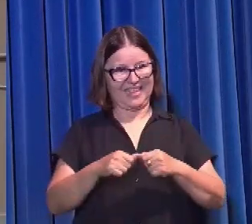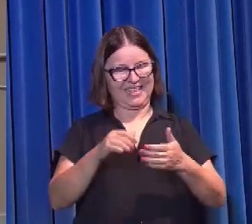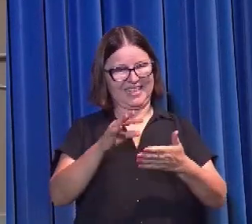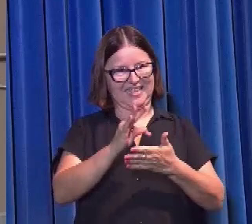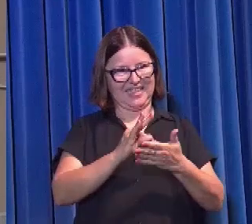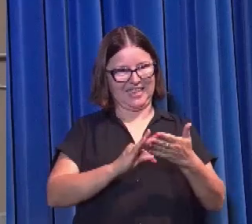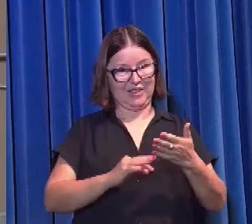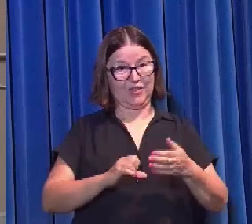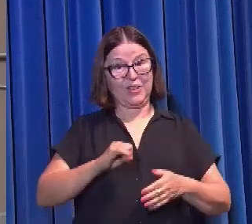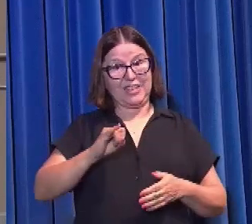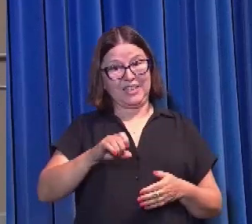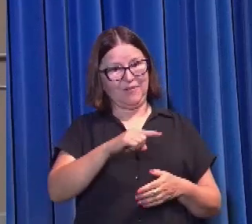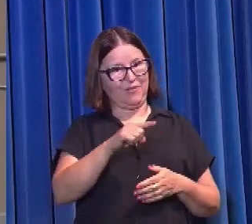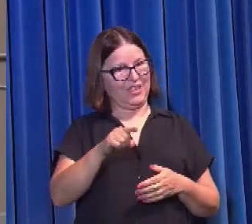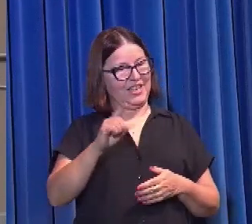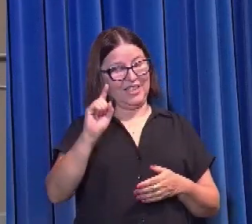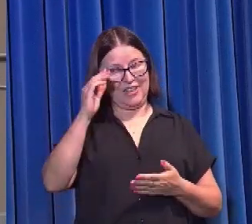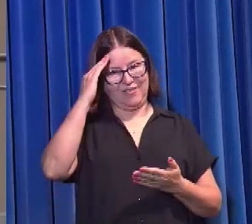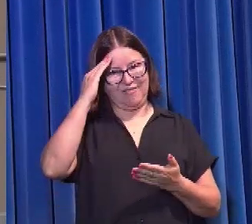não nasceu de novo,